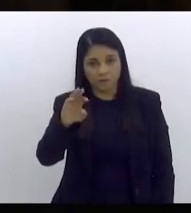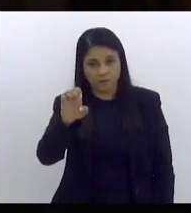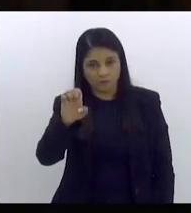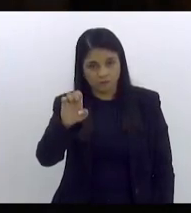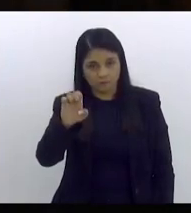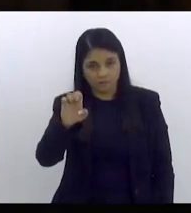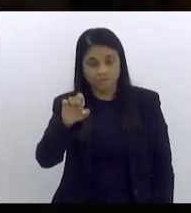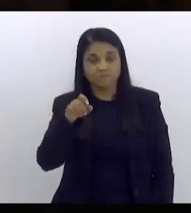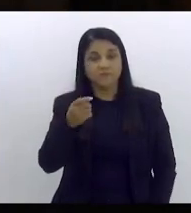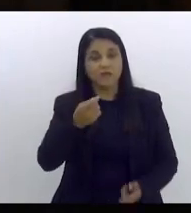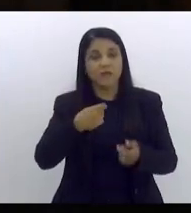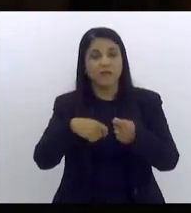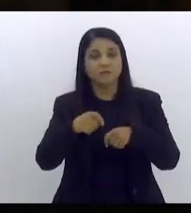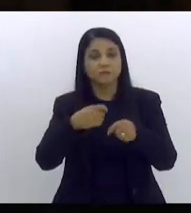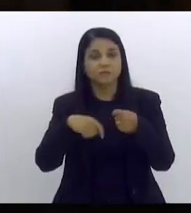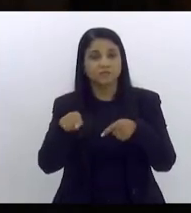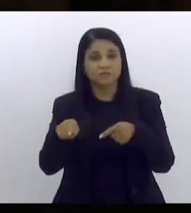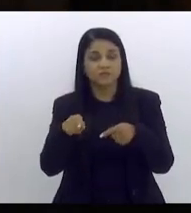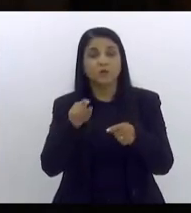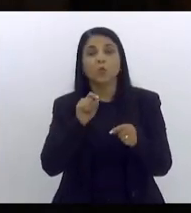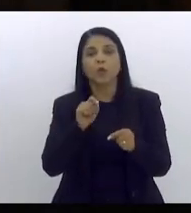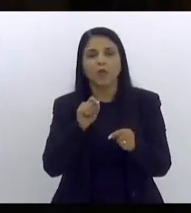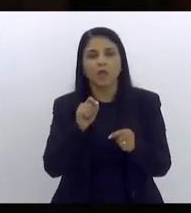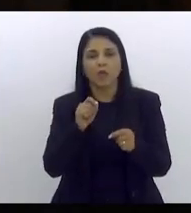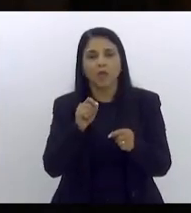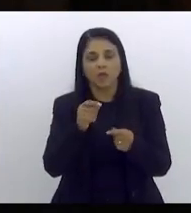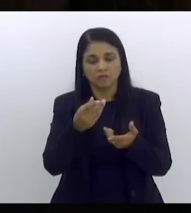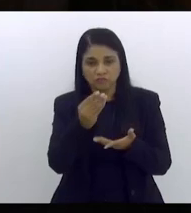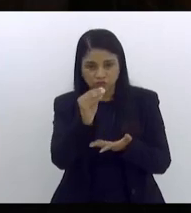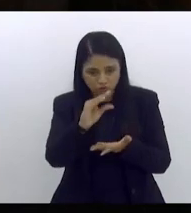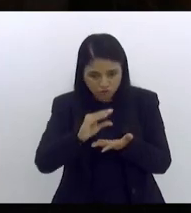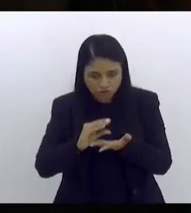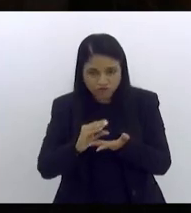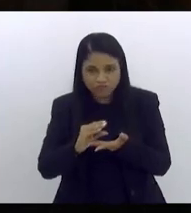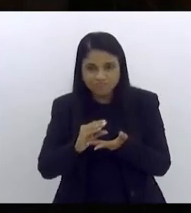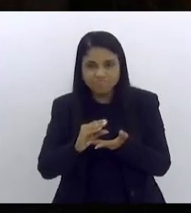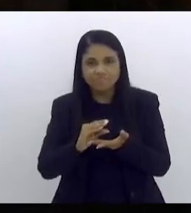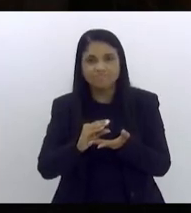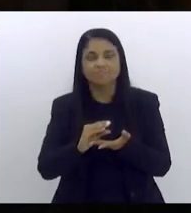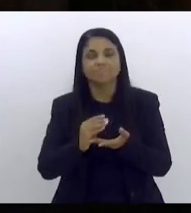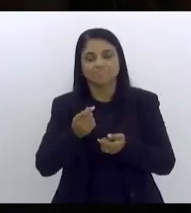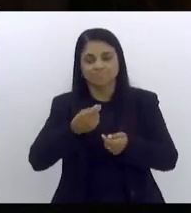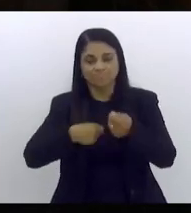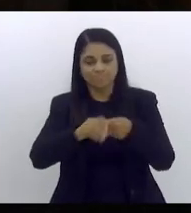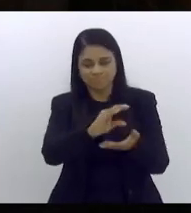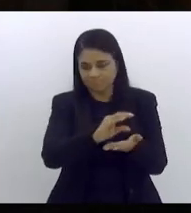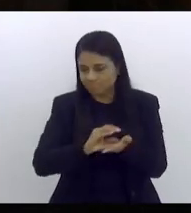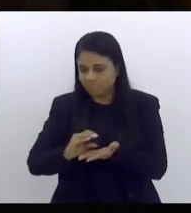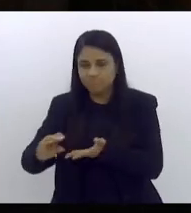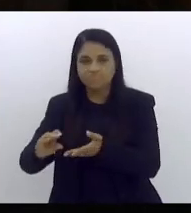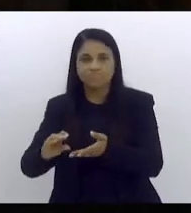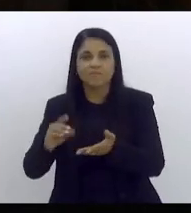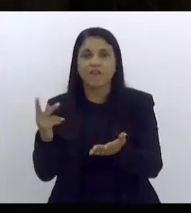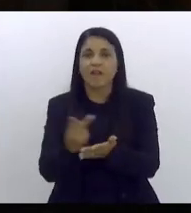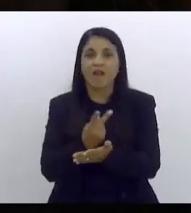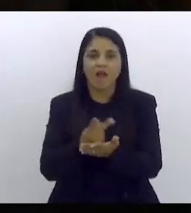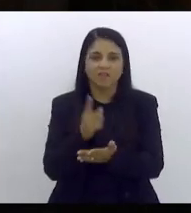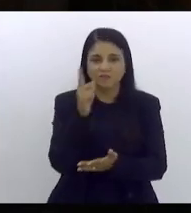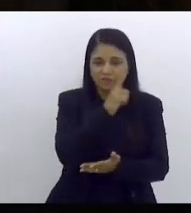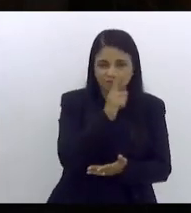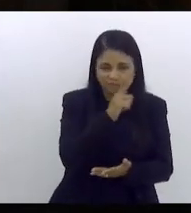Mas o expediente final é importante para a gente aprofundar esses temas